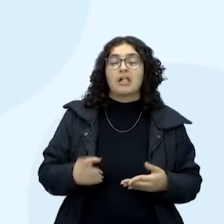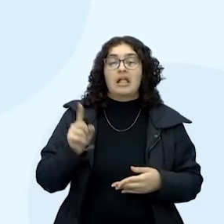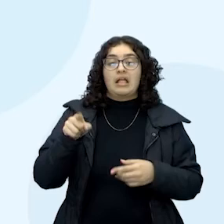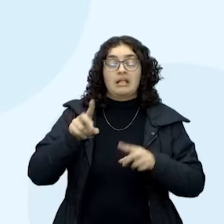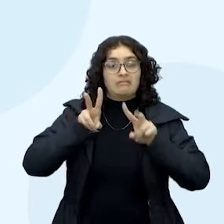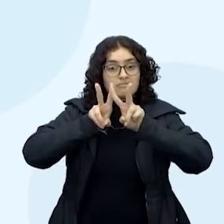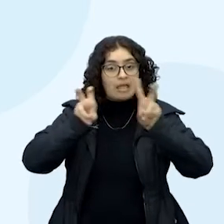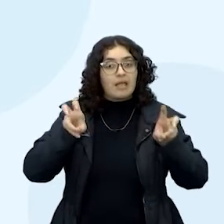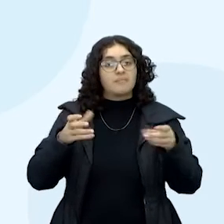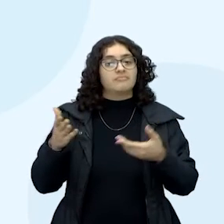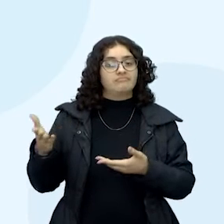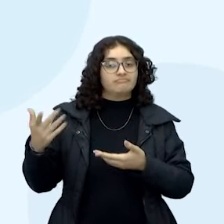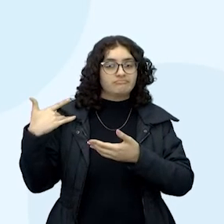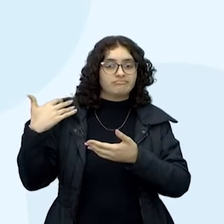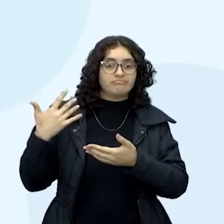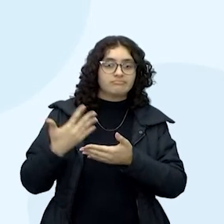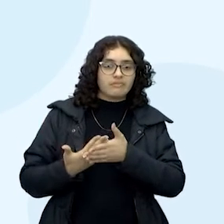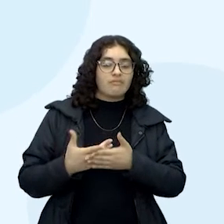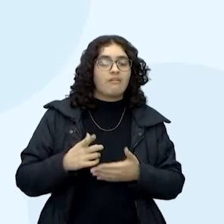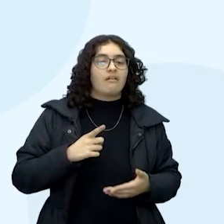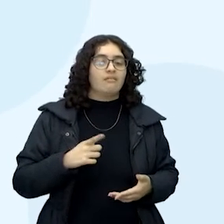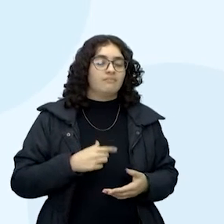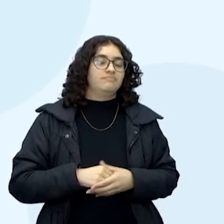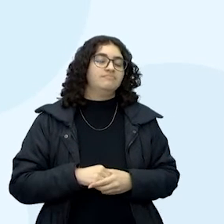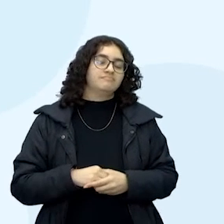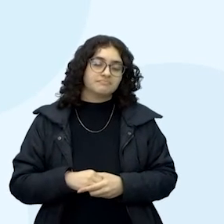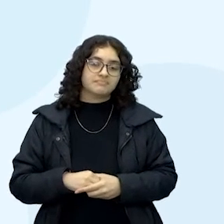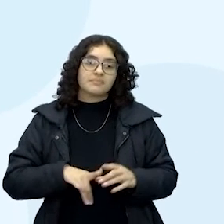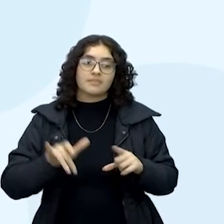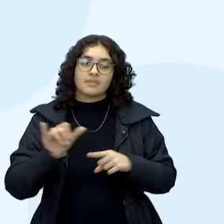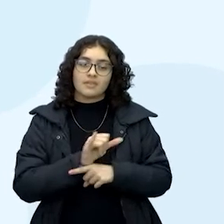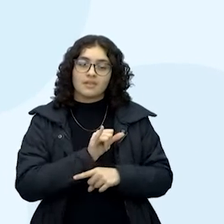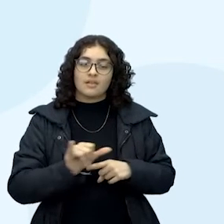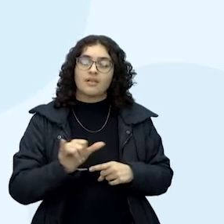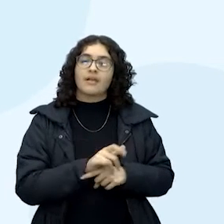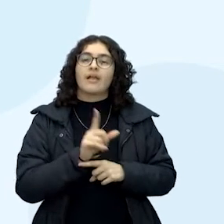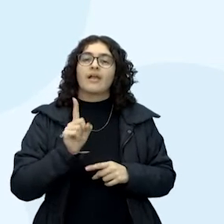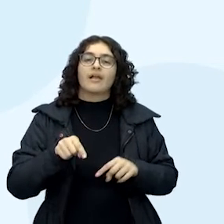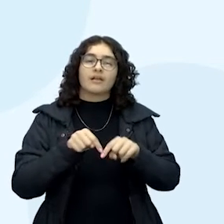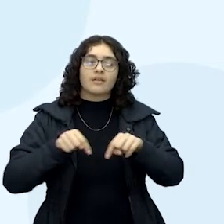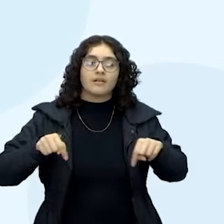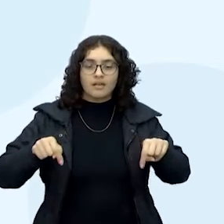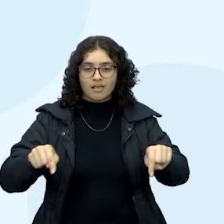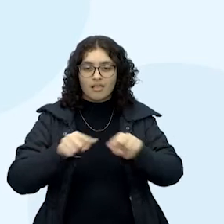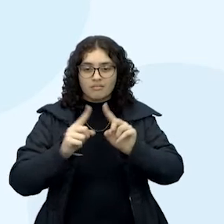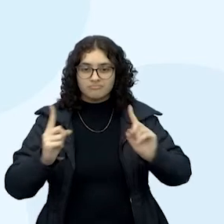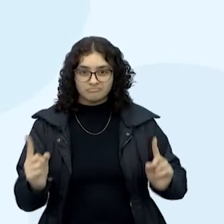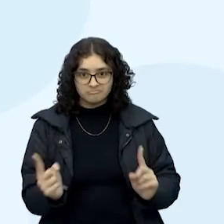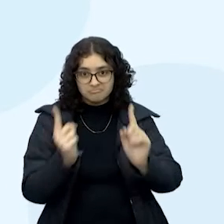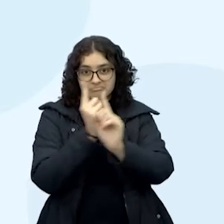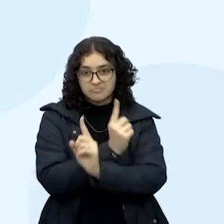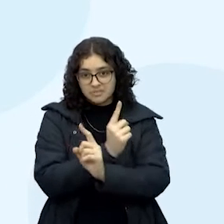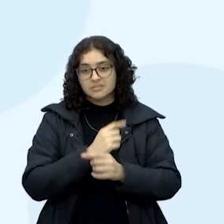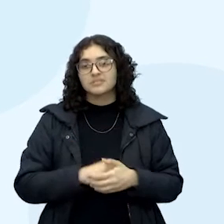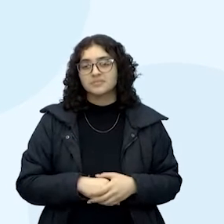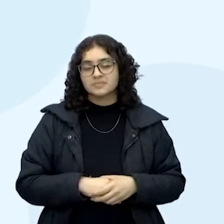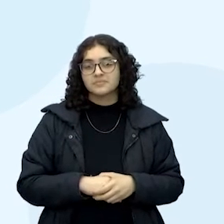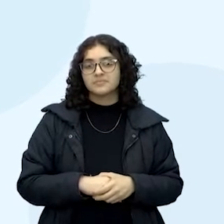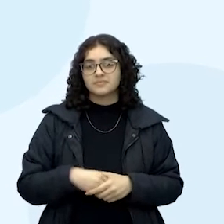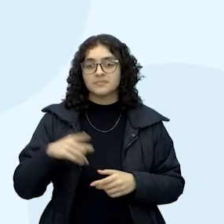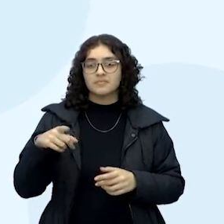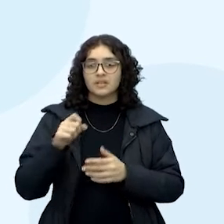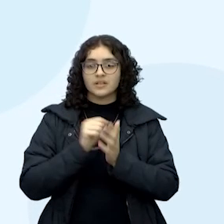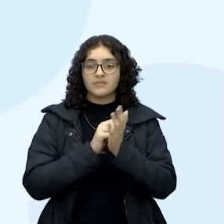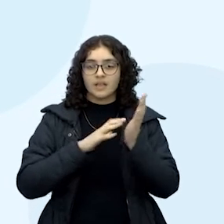estamos trabalhando ao longo dessa jornada. E a estratégia é a sala de aula invertida. E a nossa